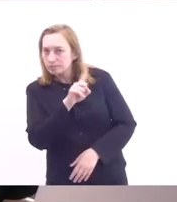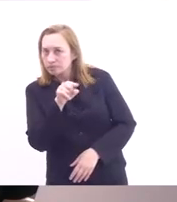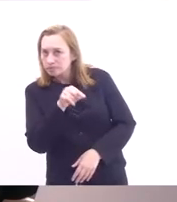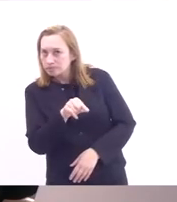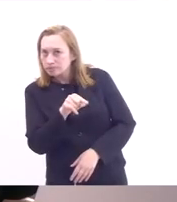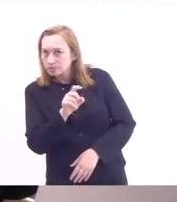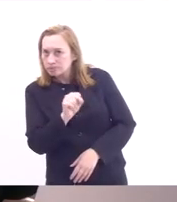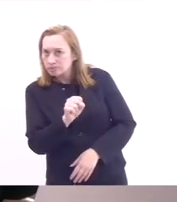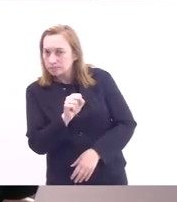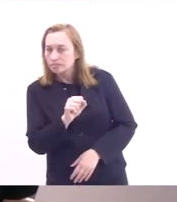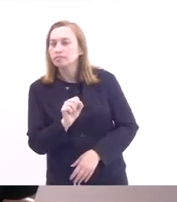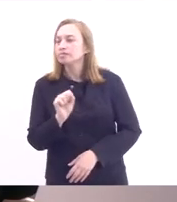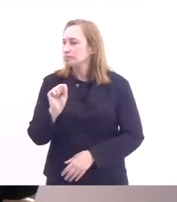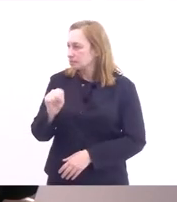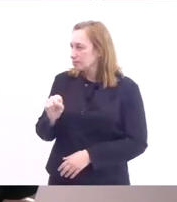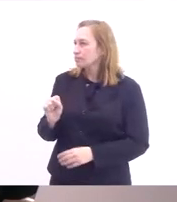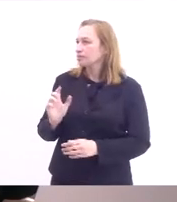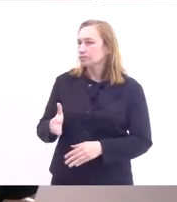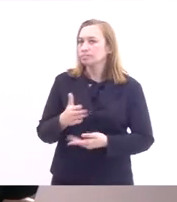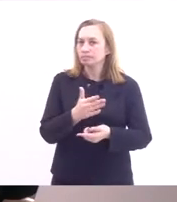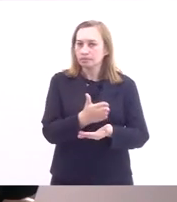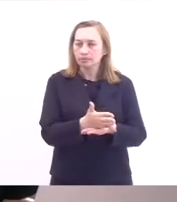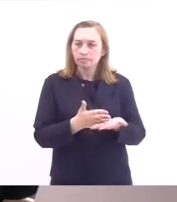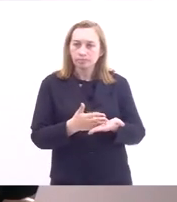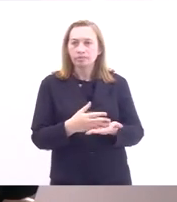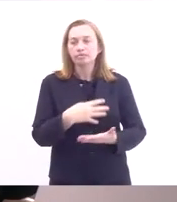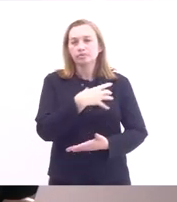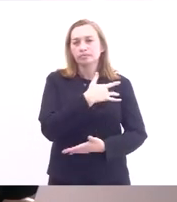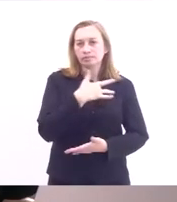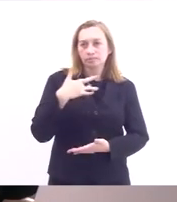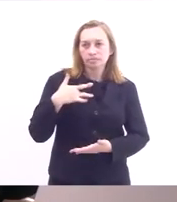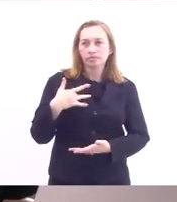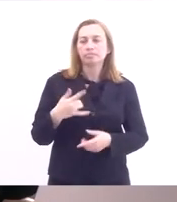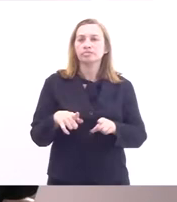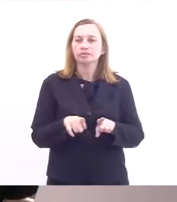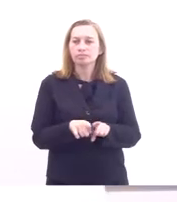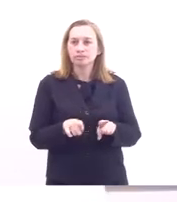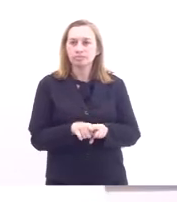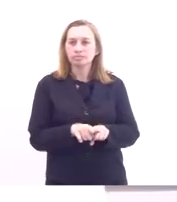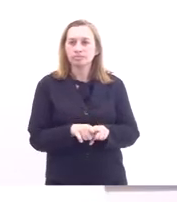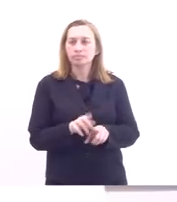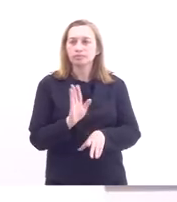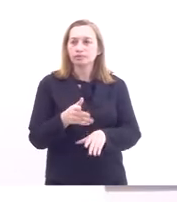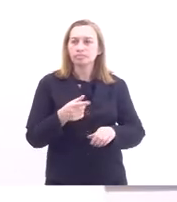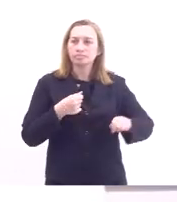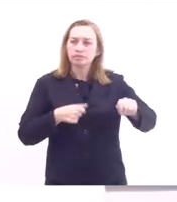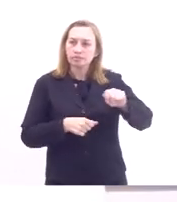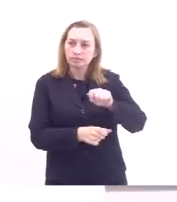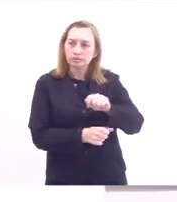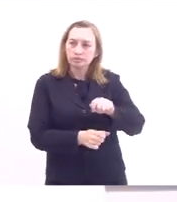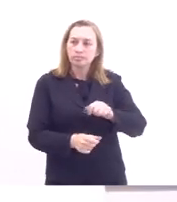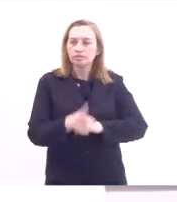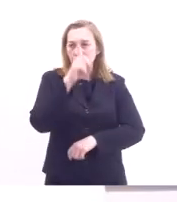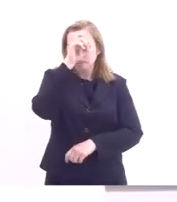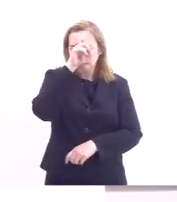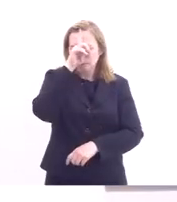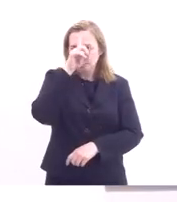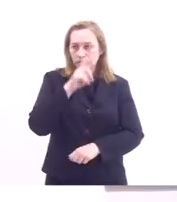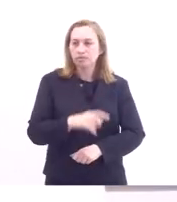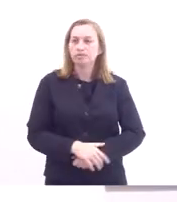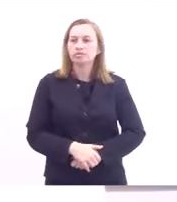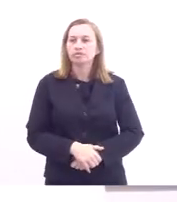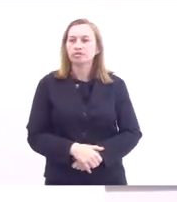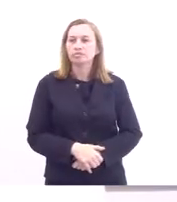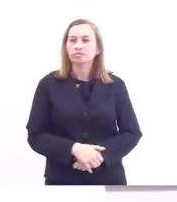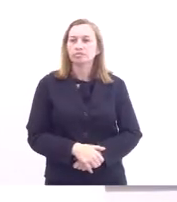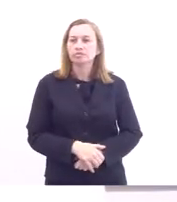Poderia também ter uma parte na saúde, né, porque como já estão ocorrendo investimentos em hospitais, então